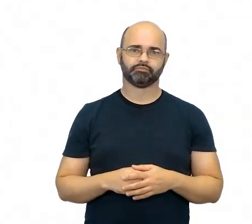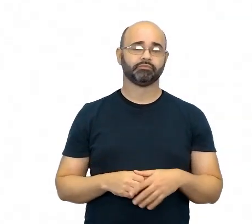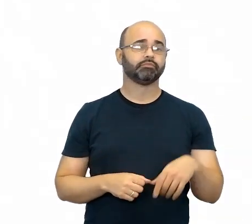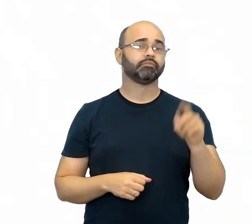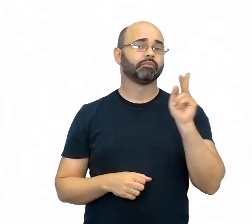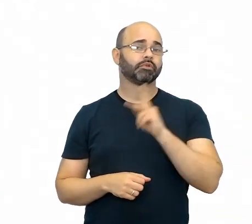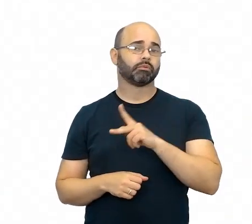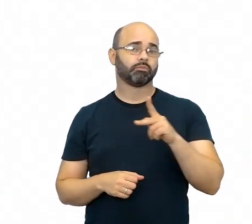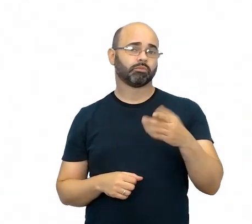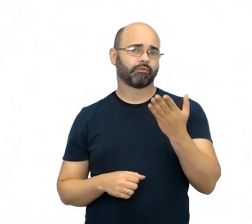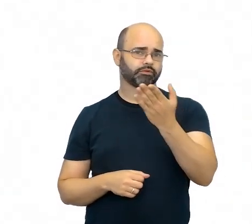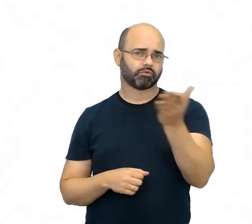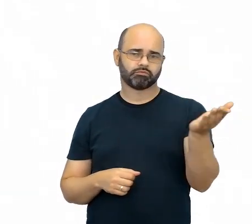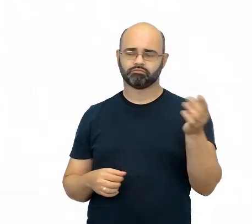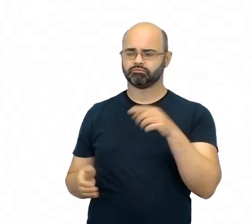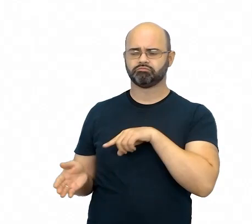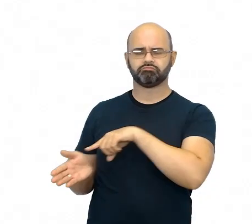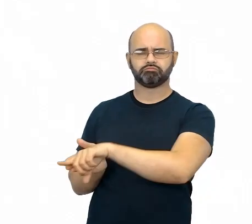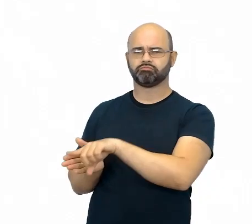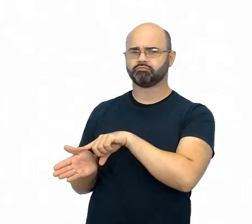lançará perguntas.